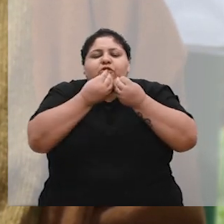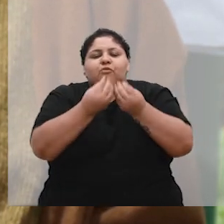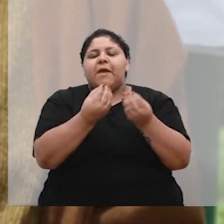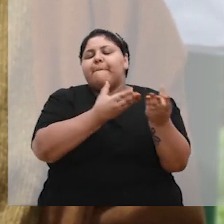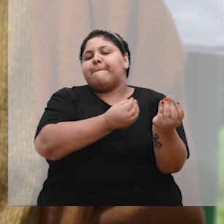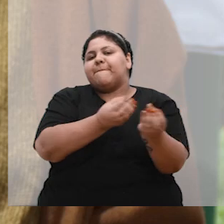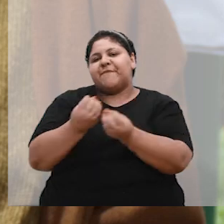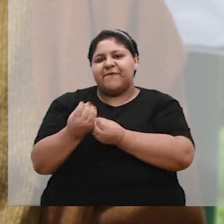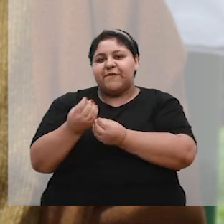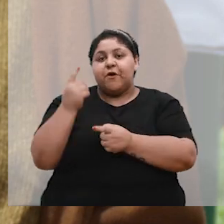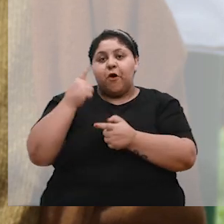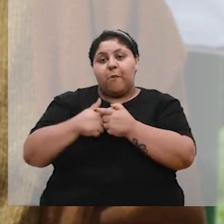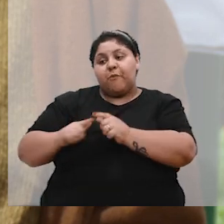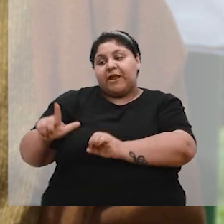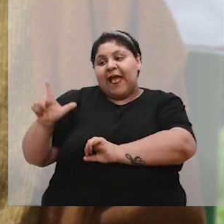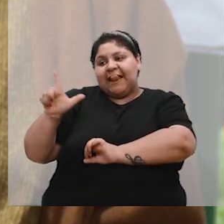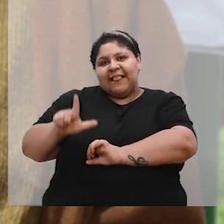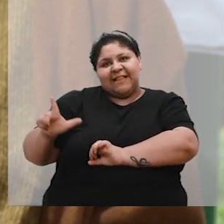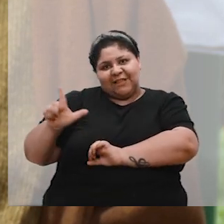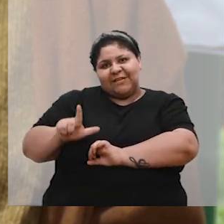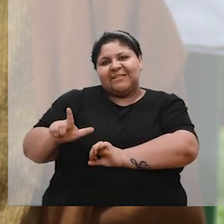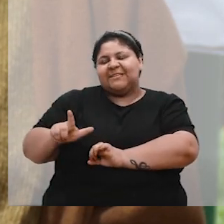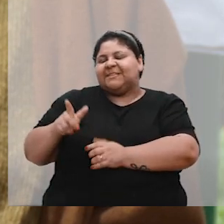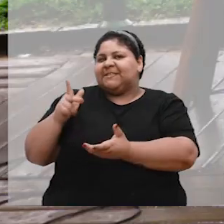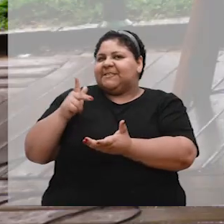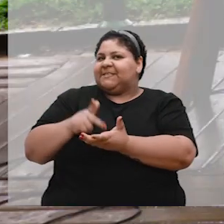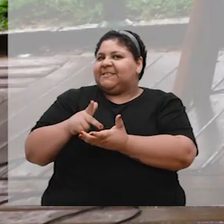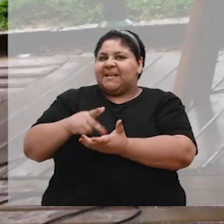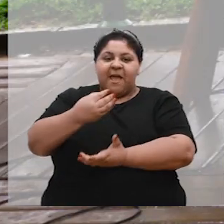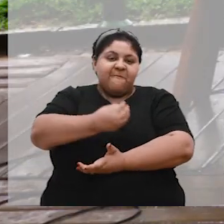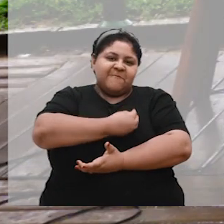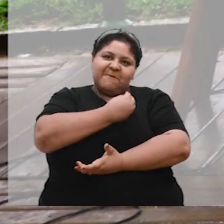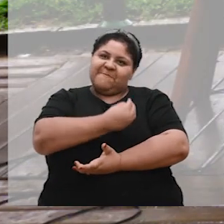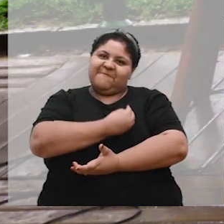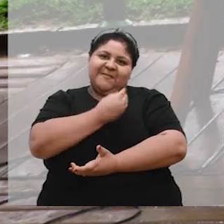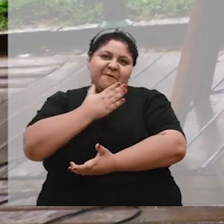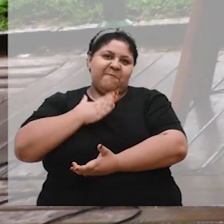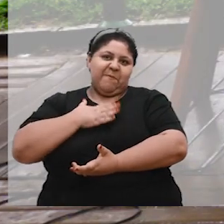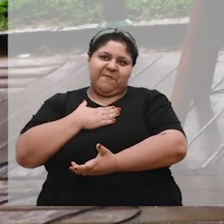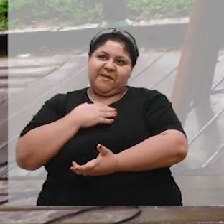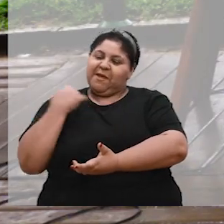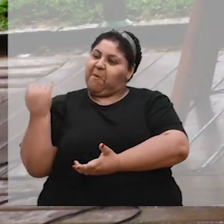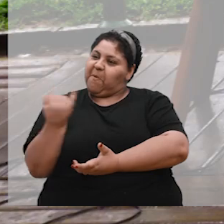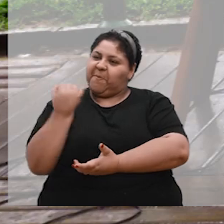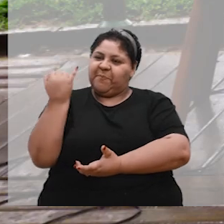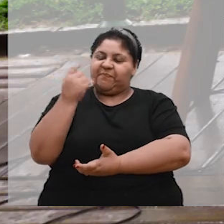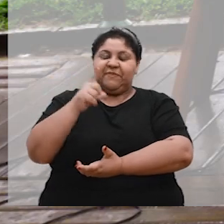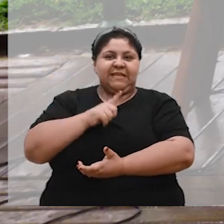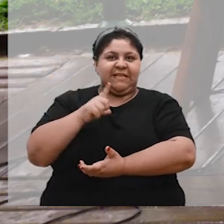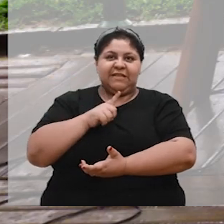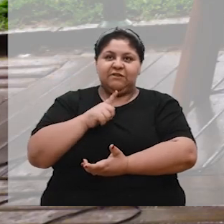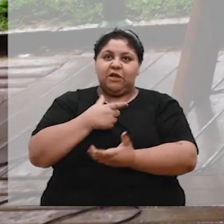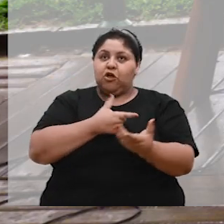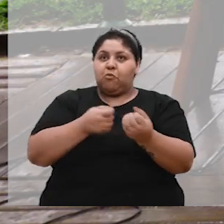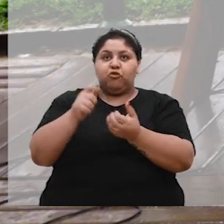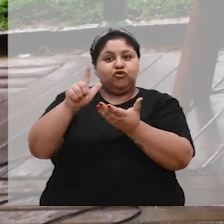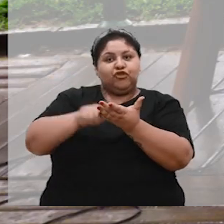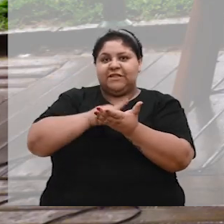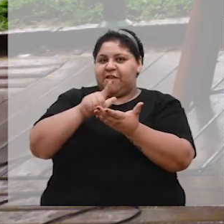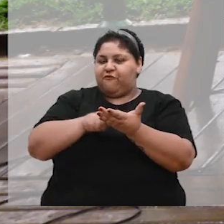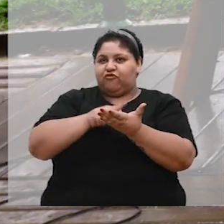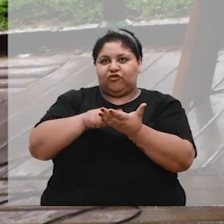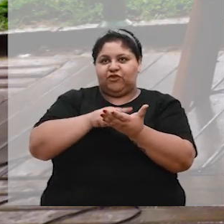bastante, porque a literatura realmente é algo vital na minha vida. Eu não tenho assim tantos livros